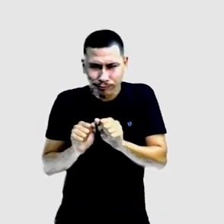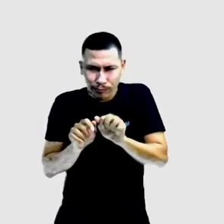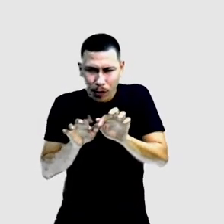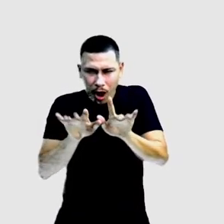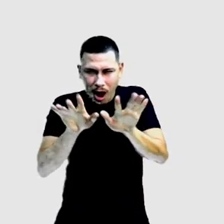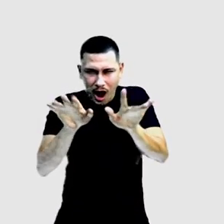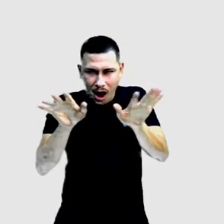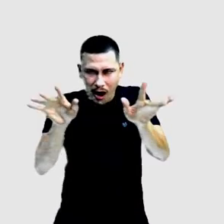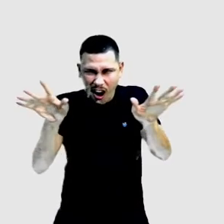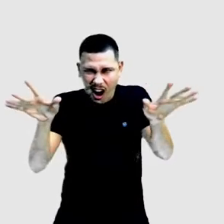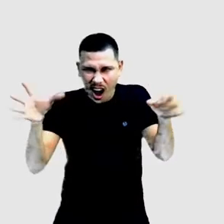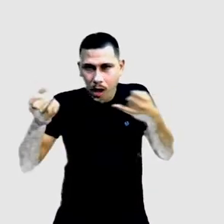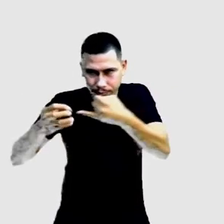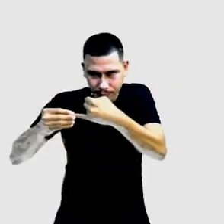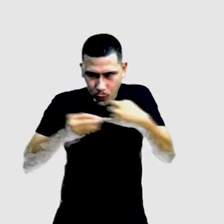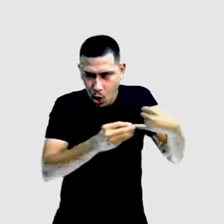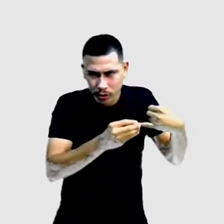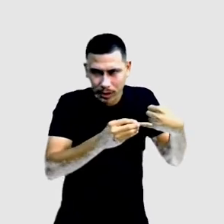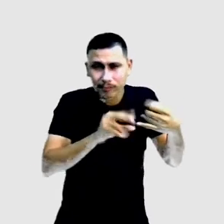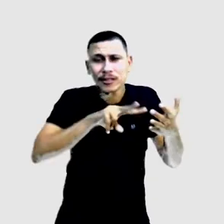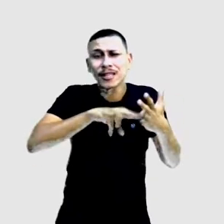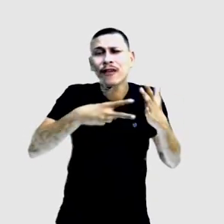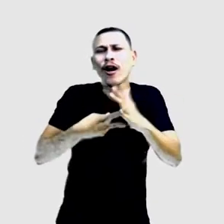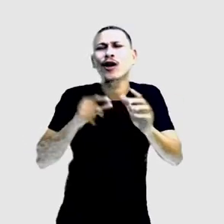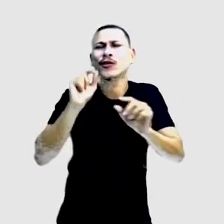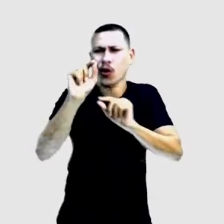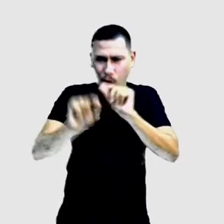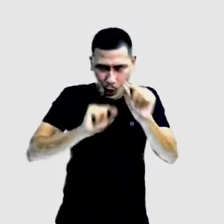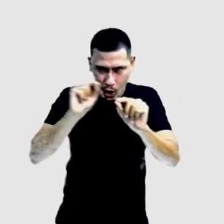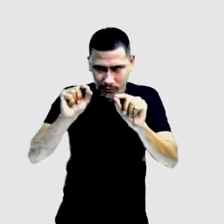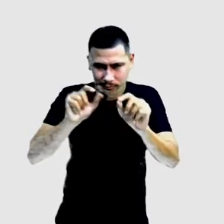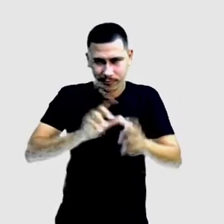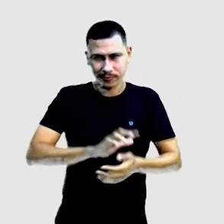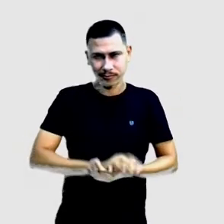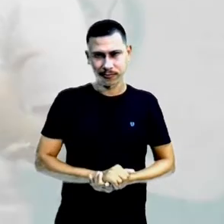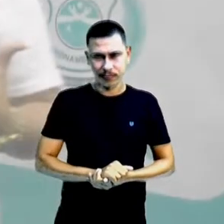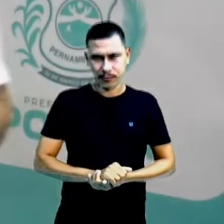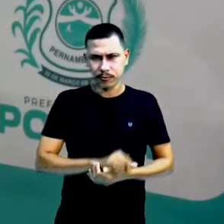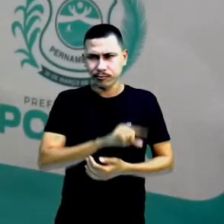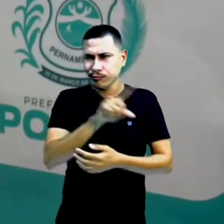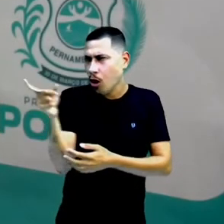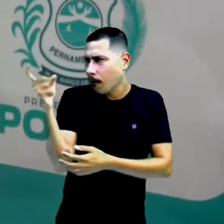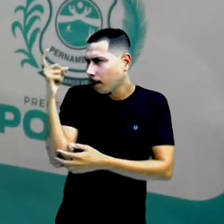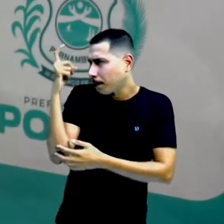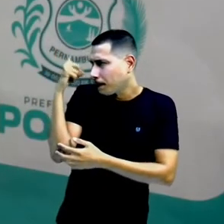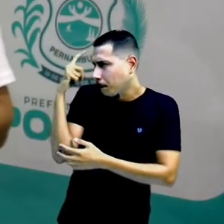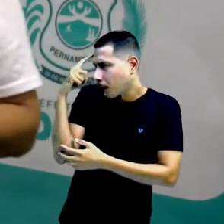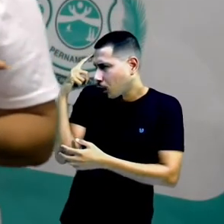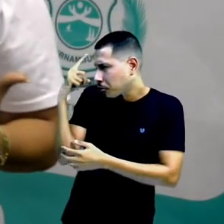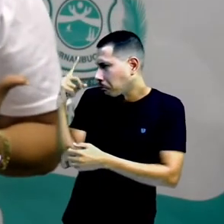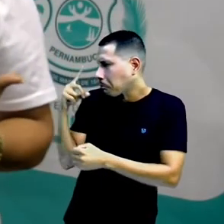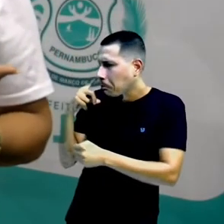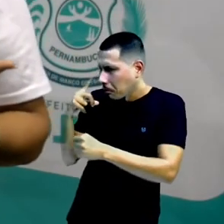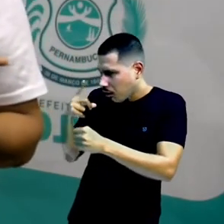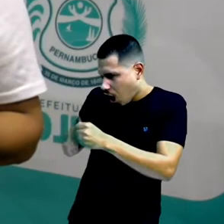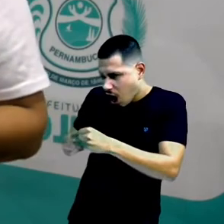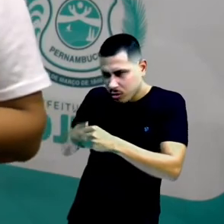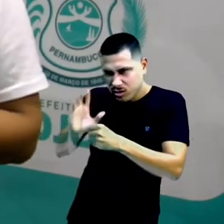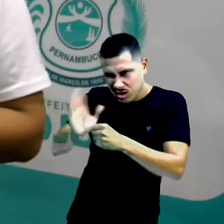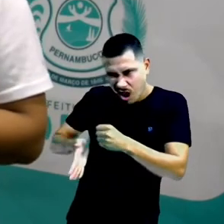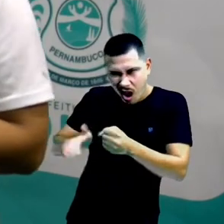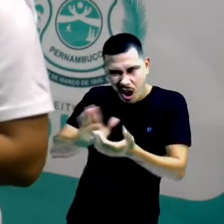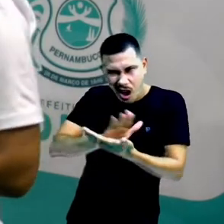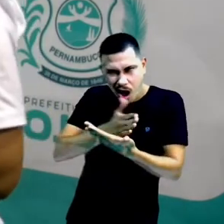protozoários O que são protozoários você Já pensaram já identificar alguns protozoários